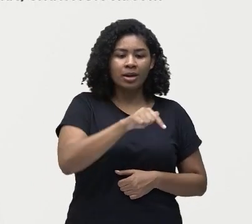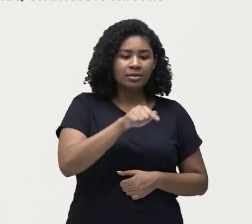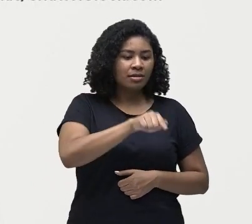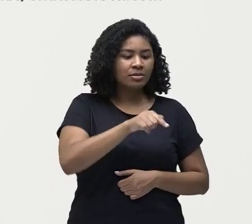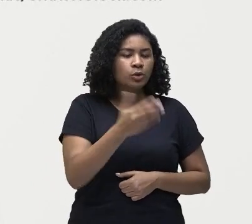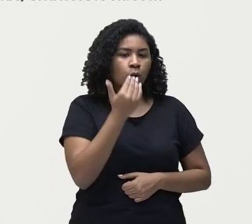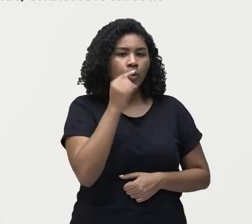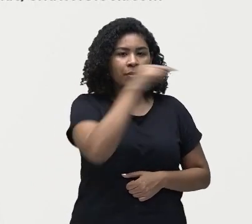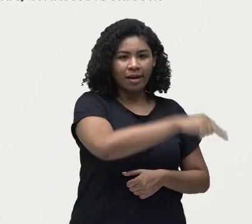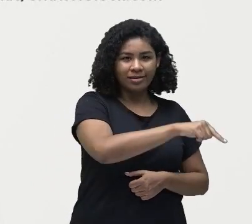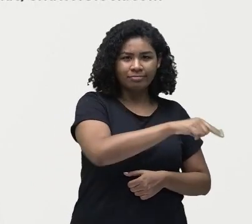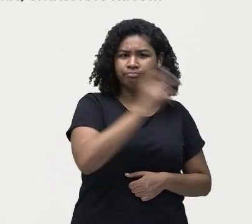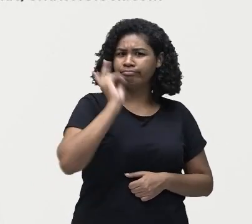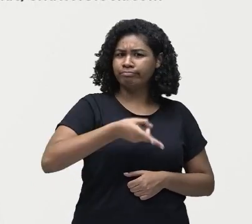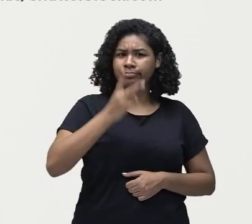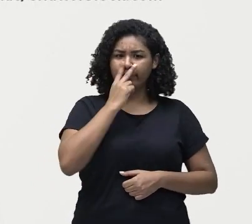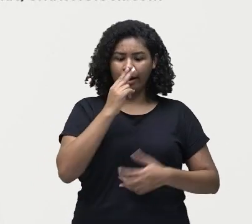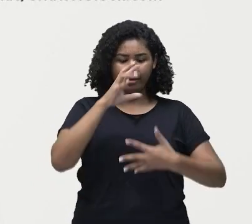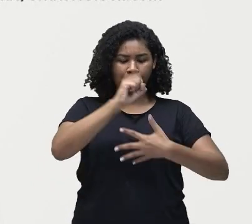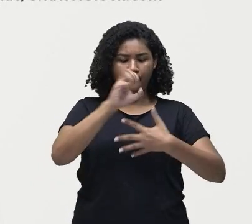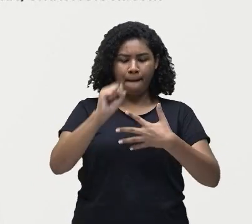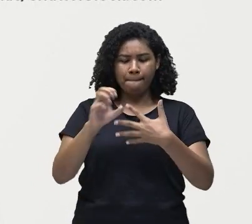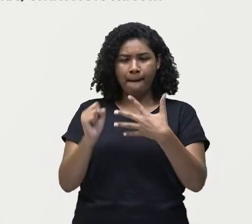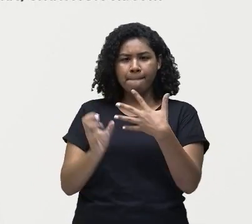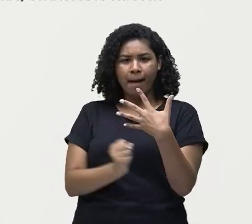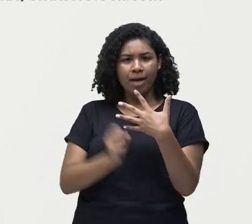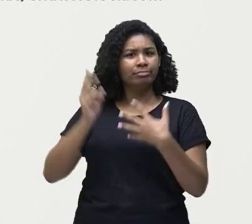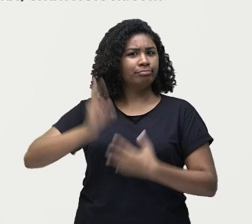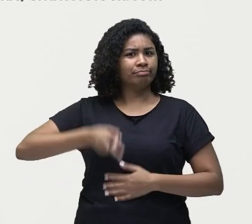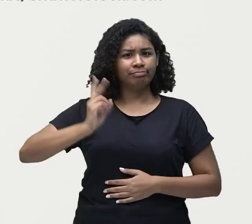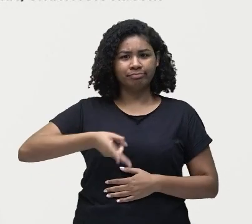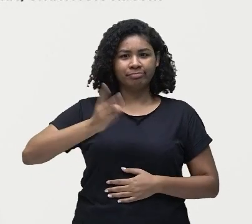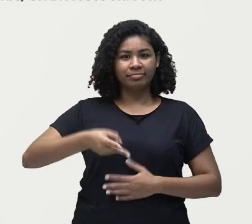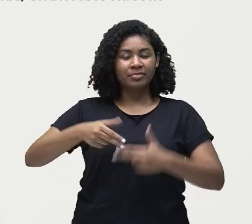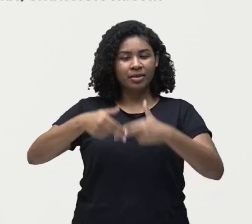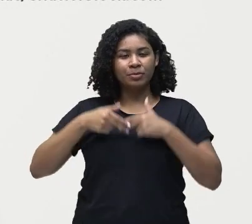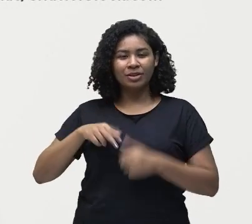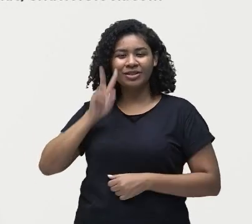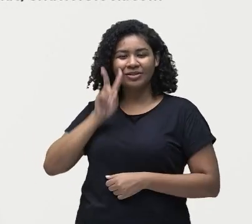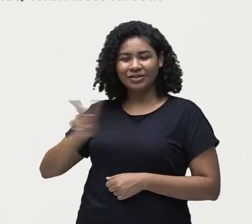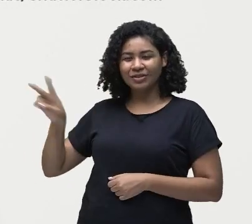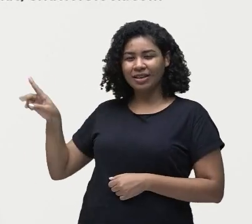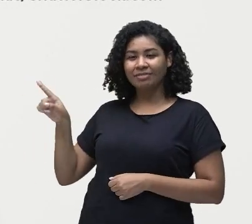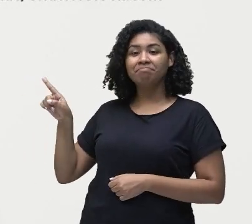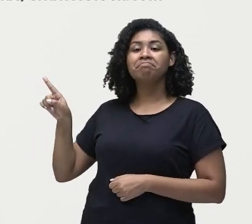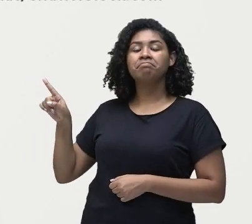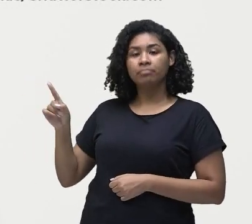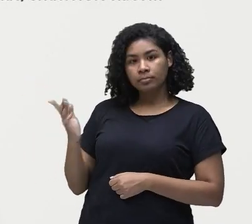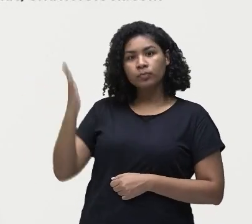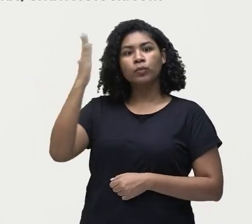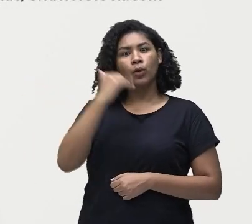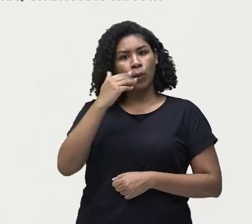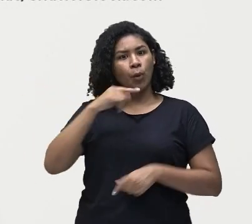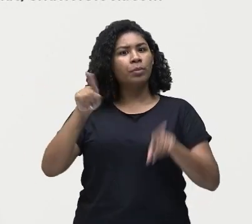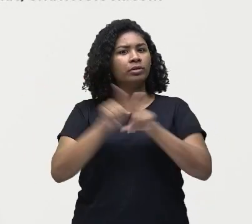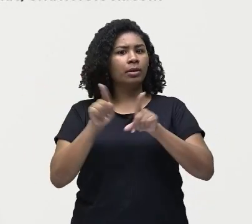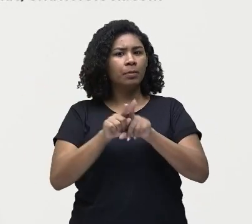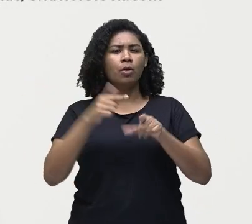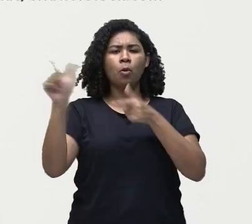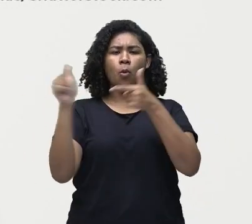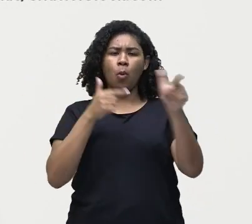secundário, terciário, o quaternário. Aí a gente tem um gavião que ele se alimenta também de